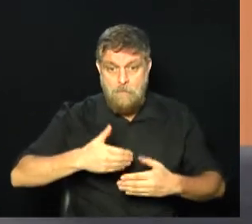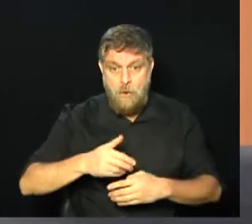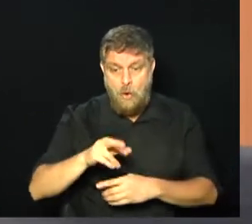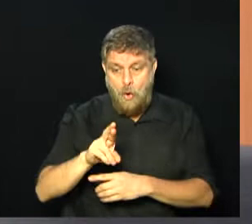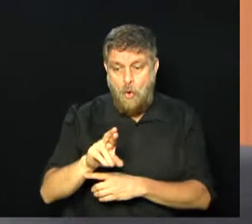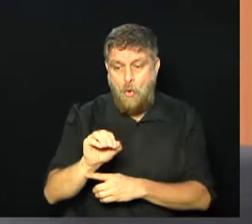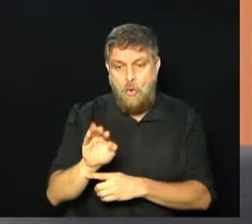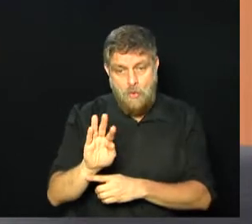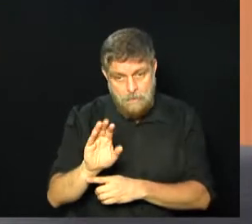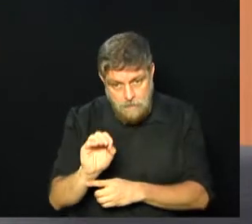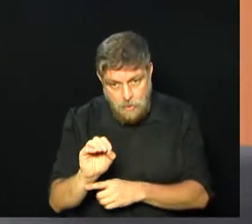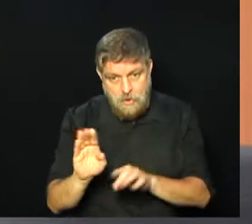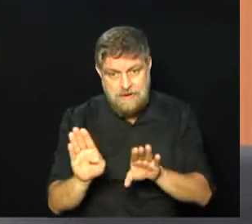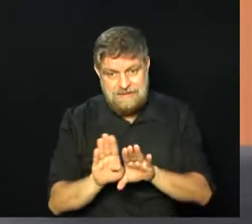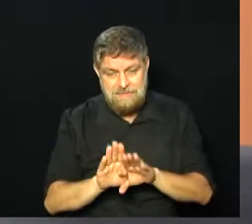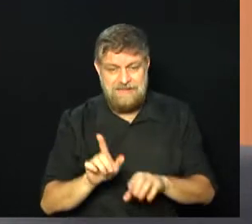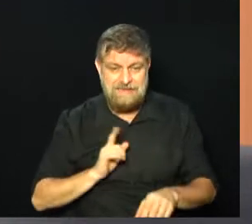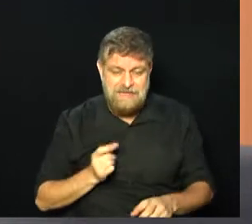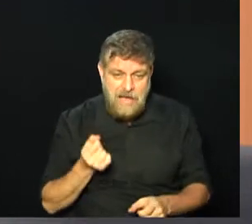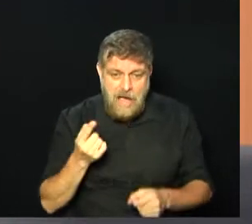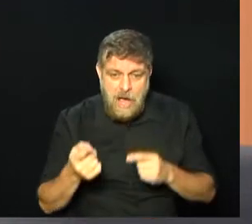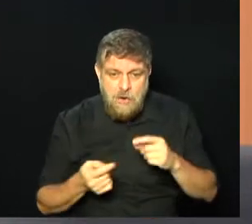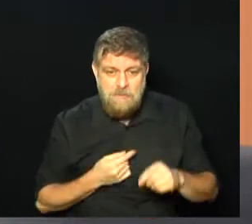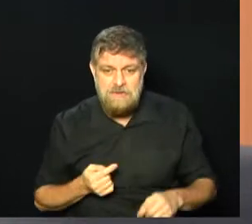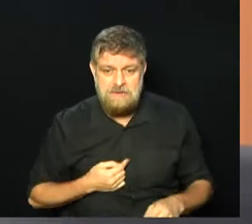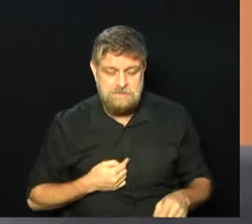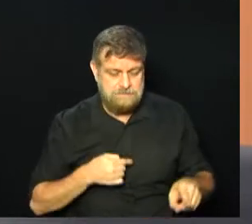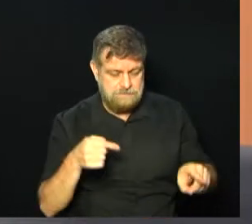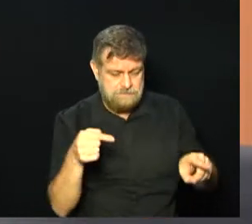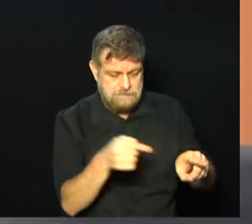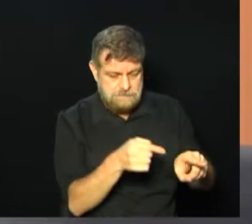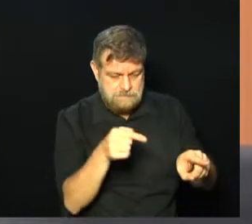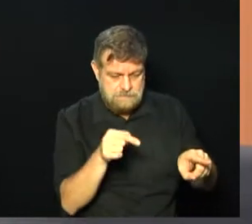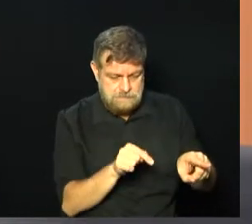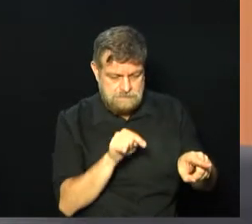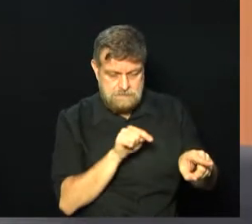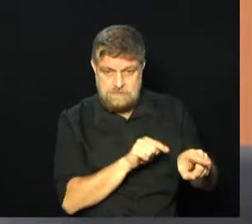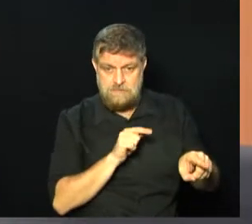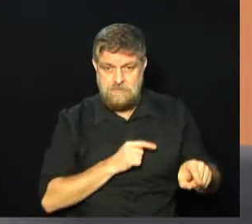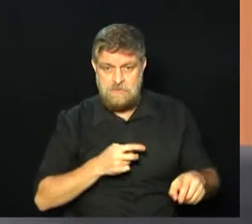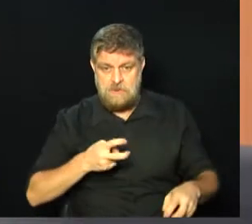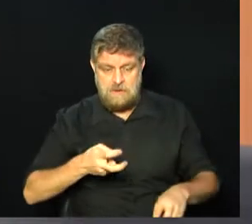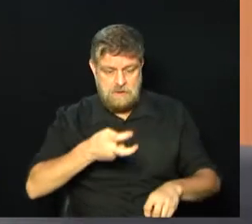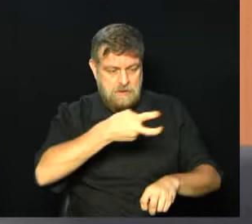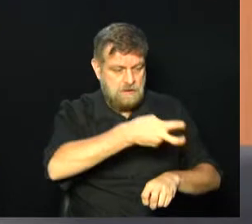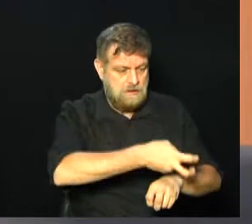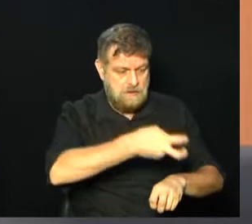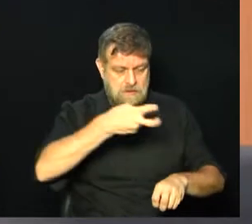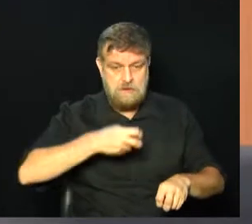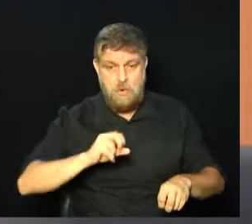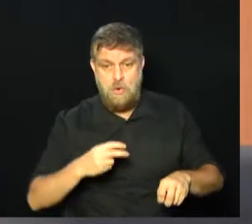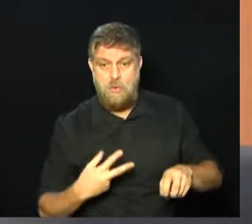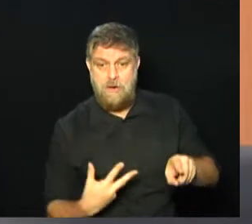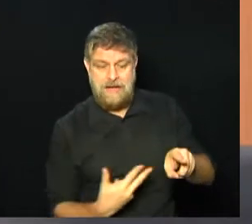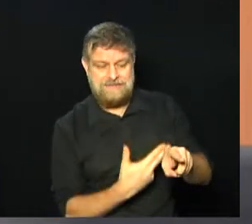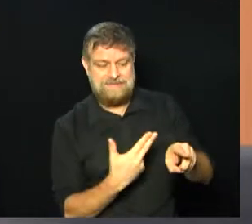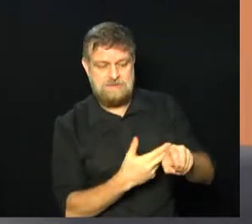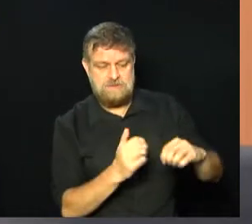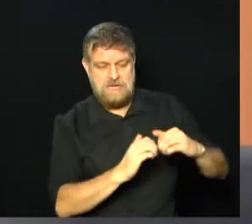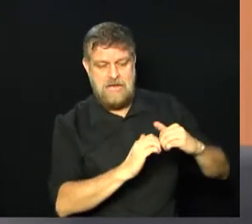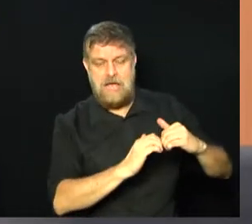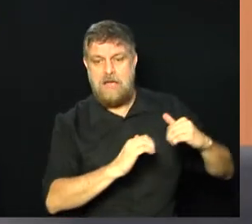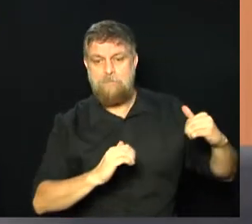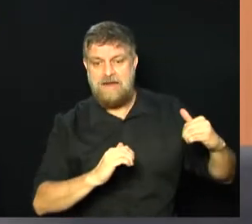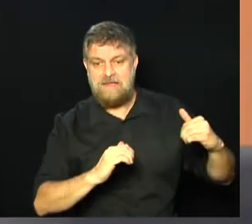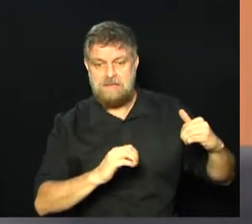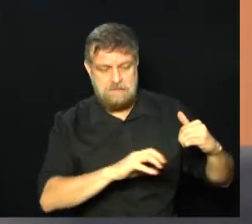que pouca gente faz, mas tem, que é a laparoscópica, mas o que tem hoje é a robótica ou a cirurgia aberta. E aí, realmente,